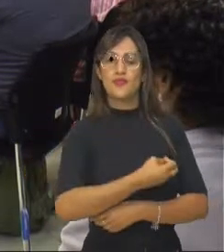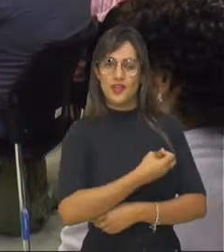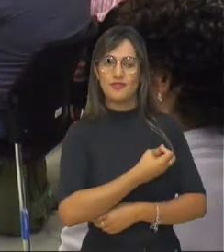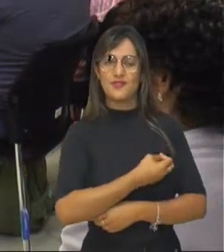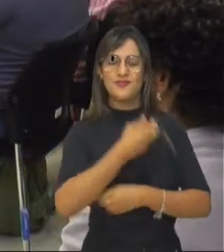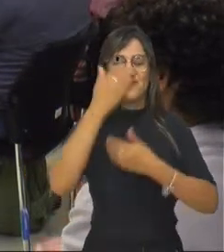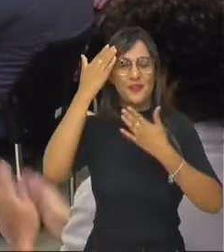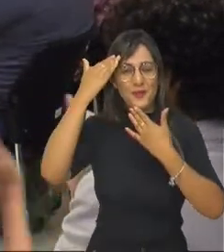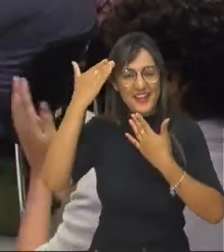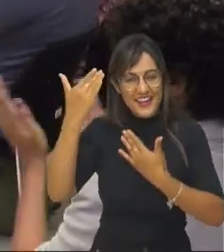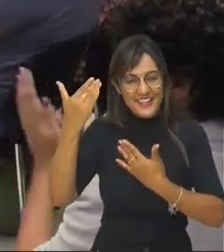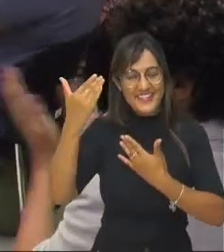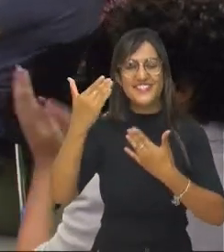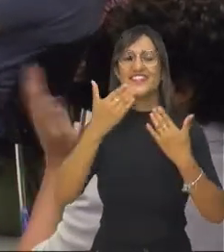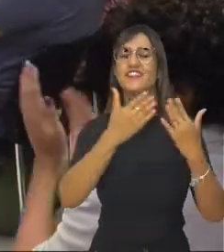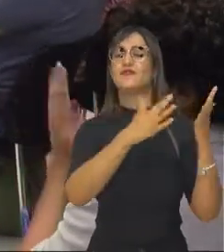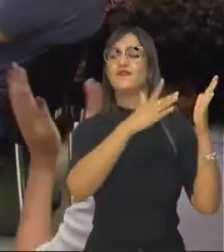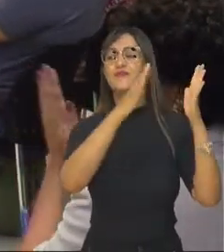Obrigada.